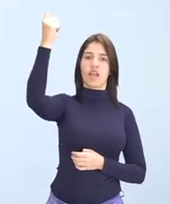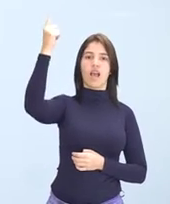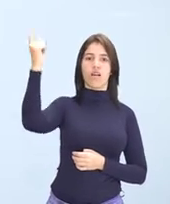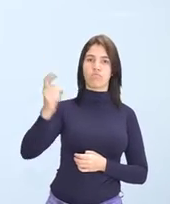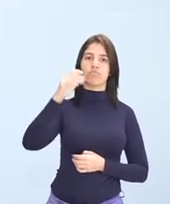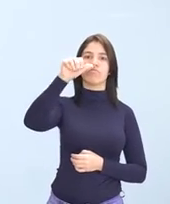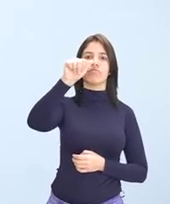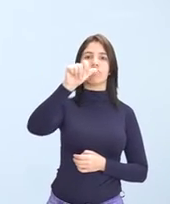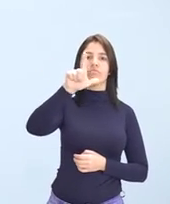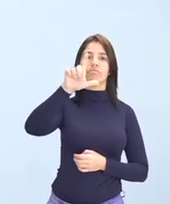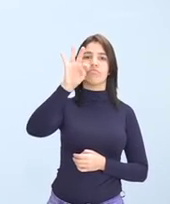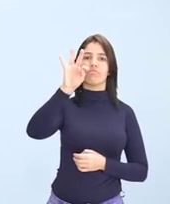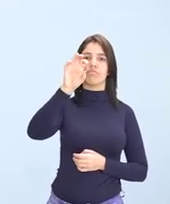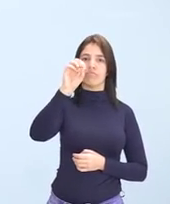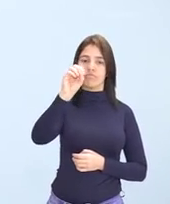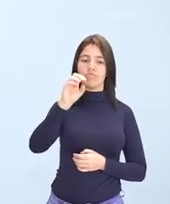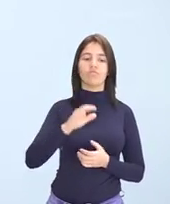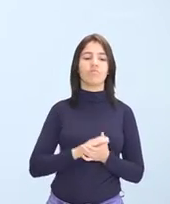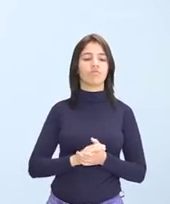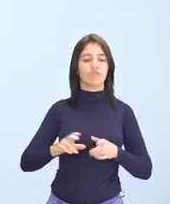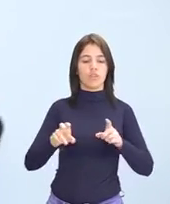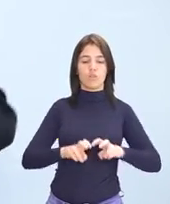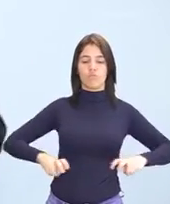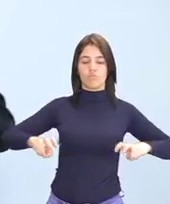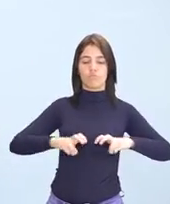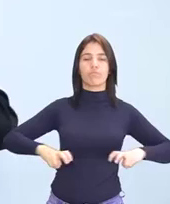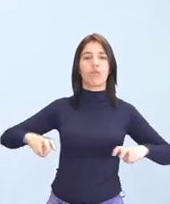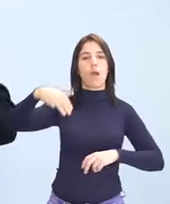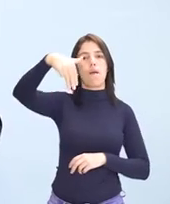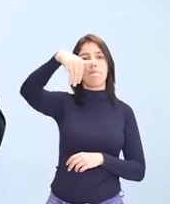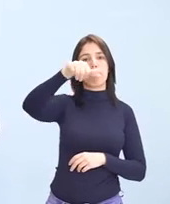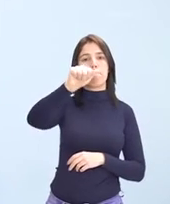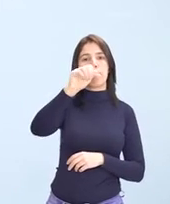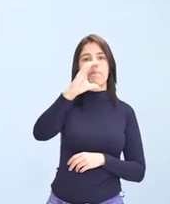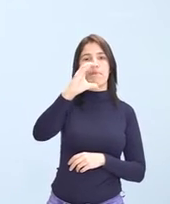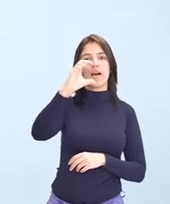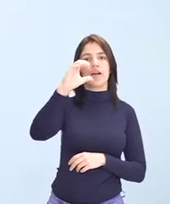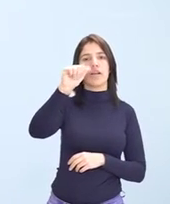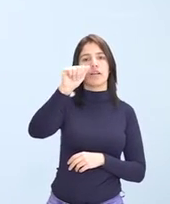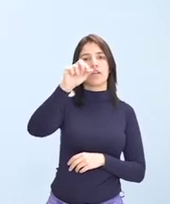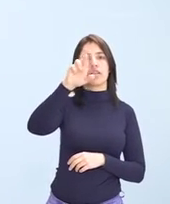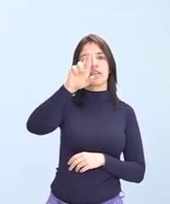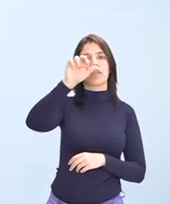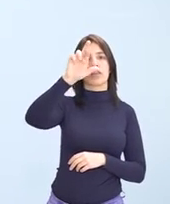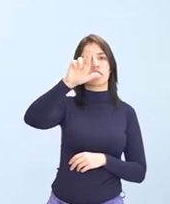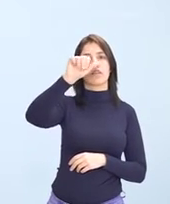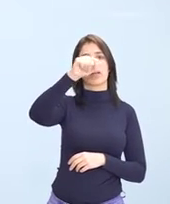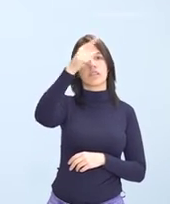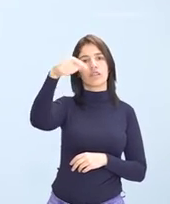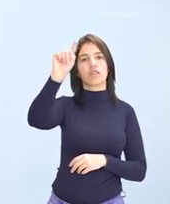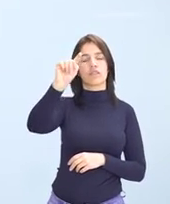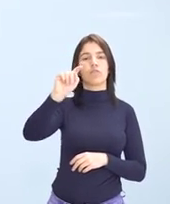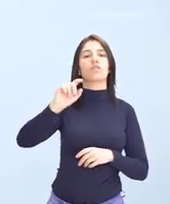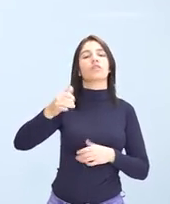alta. Quando eu faço esse sinal, macarrão. E azeite.